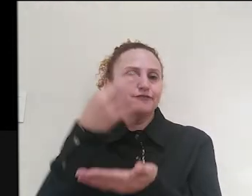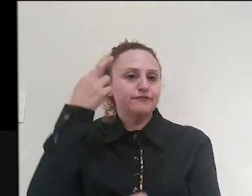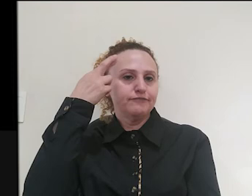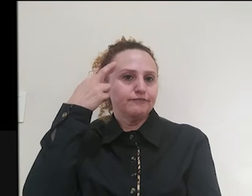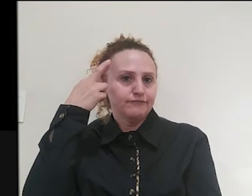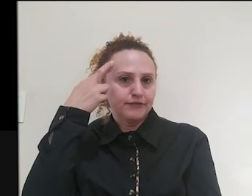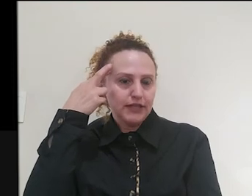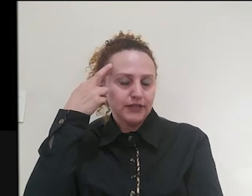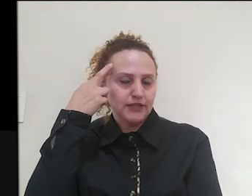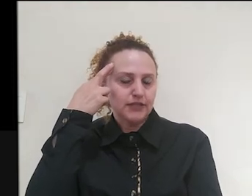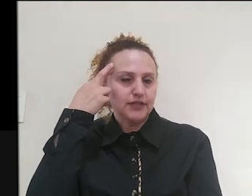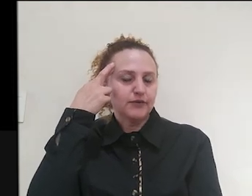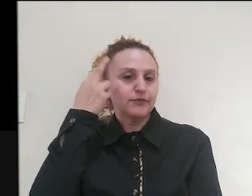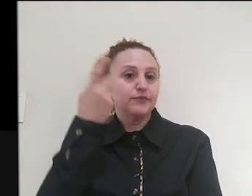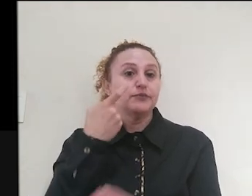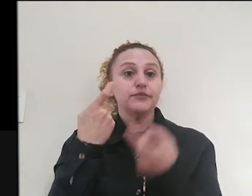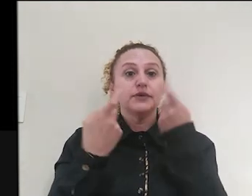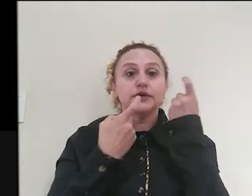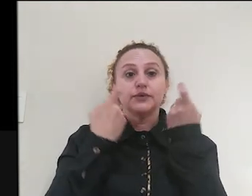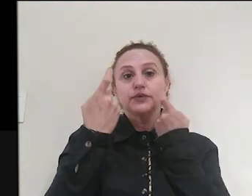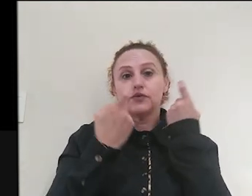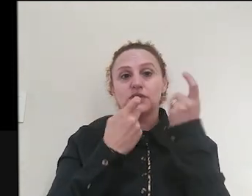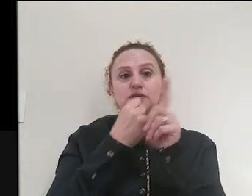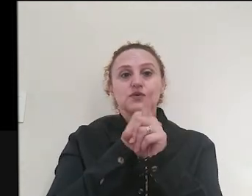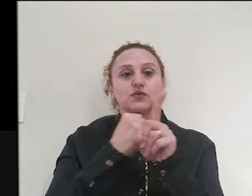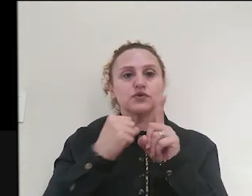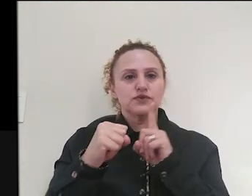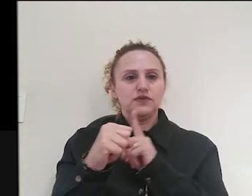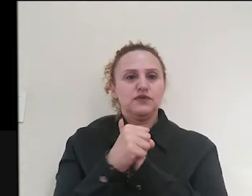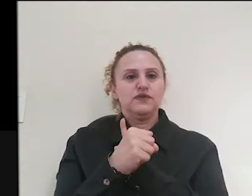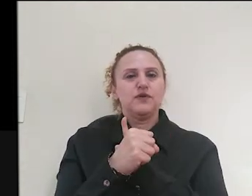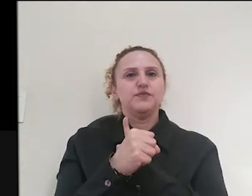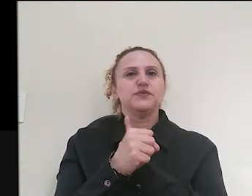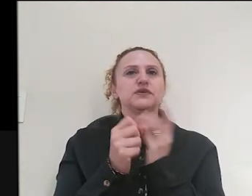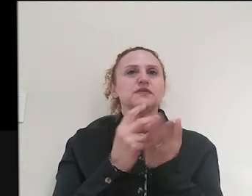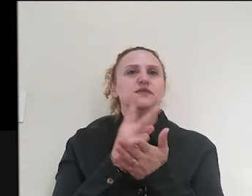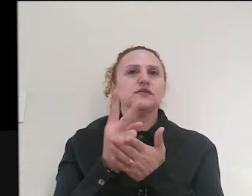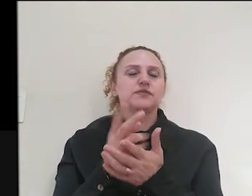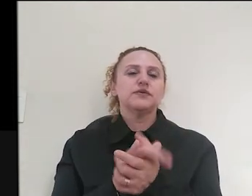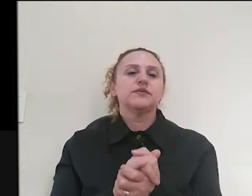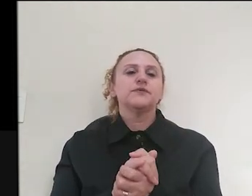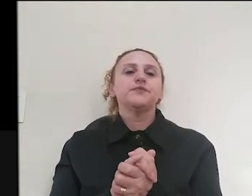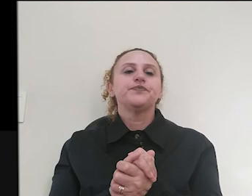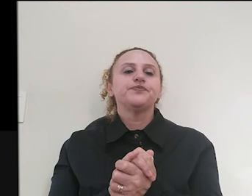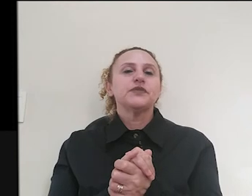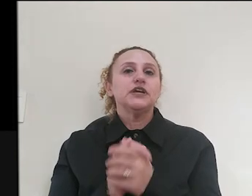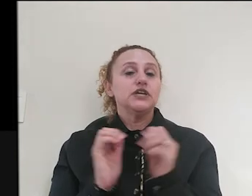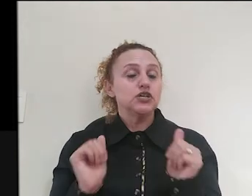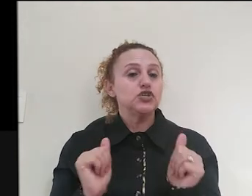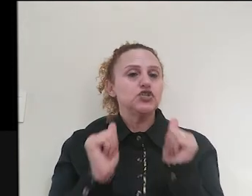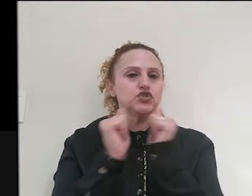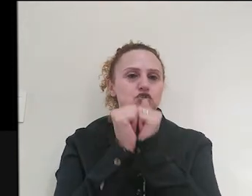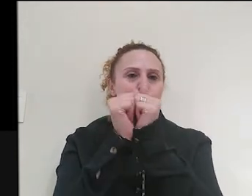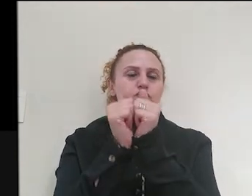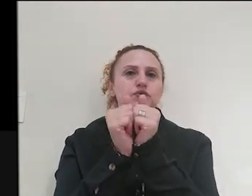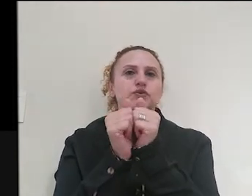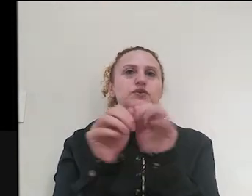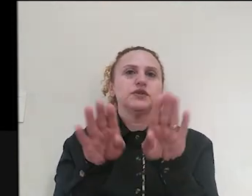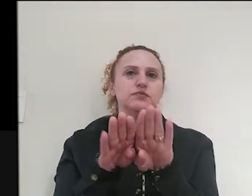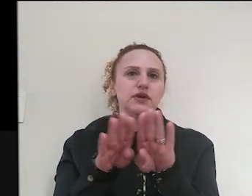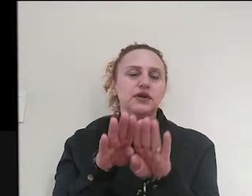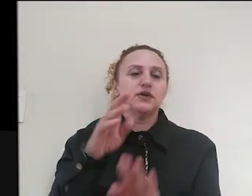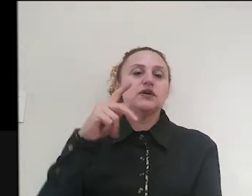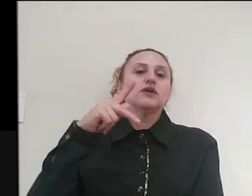social e a concepção mais naturalista do mundo. Junto com essas perspectivas realista e naturalista, vai surgir na